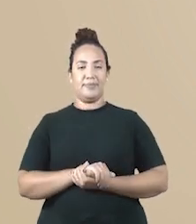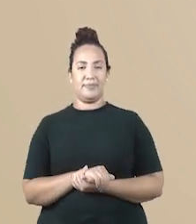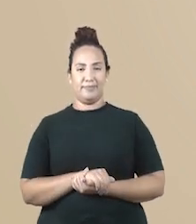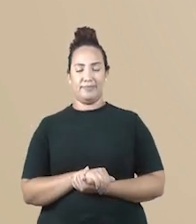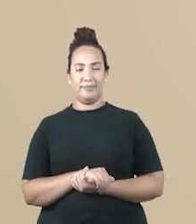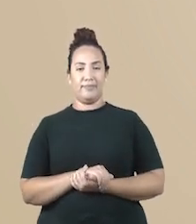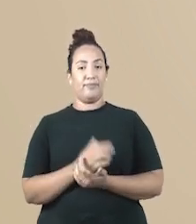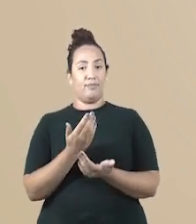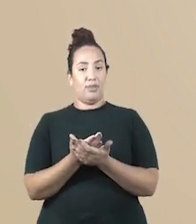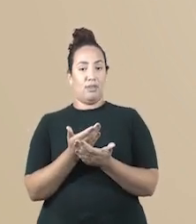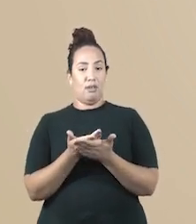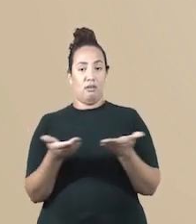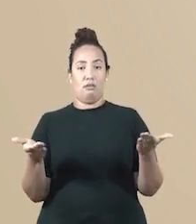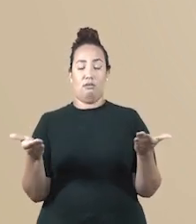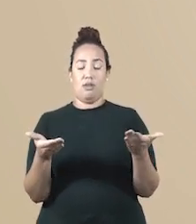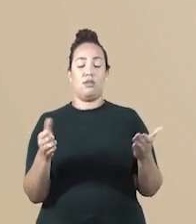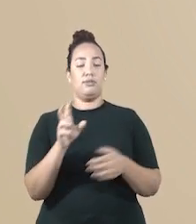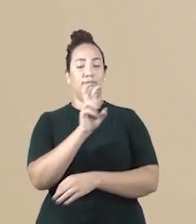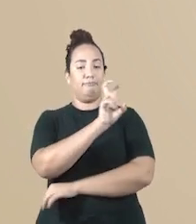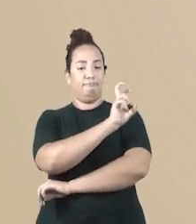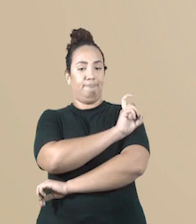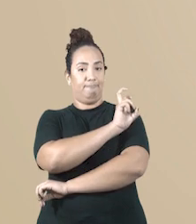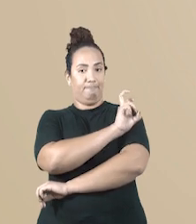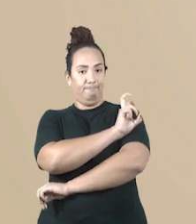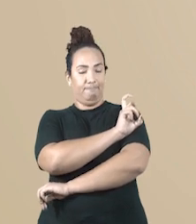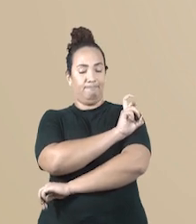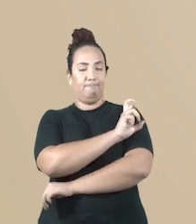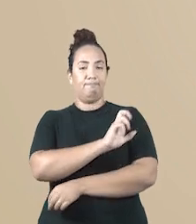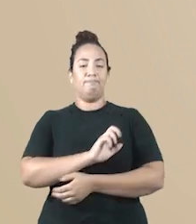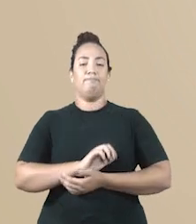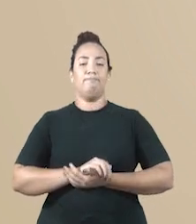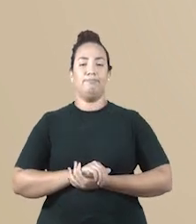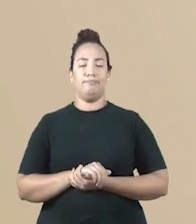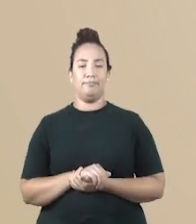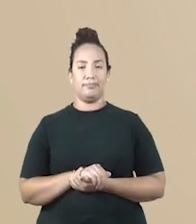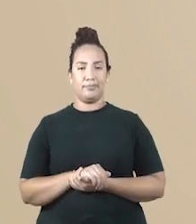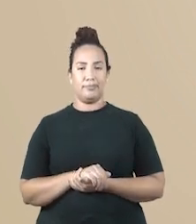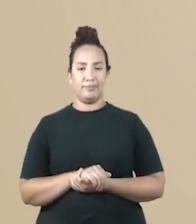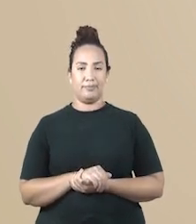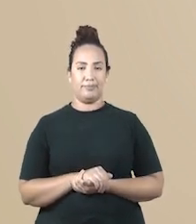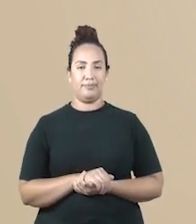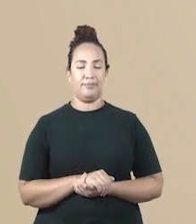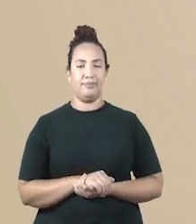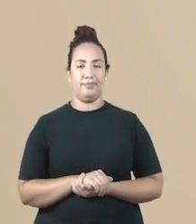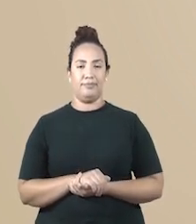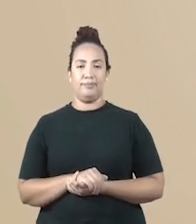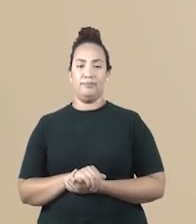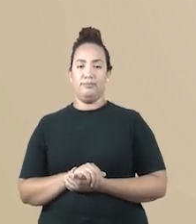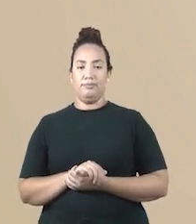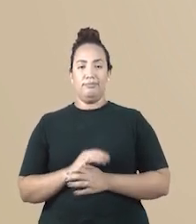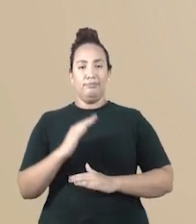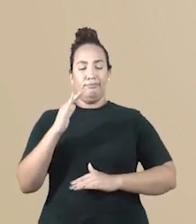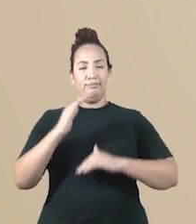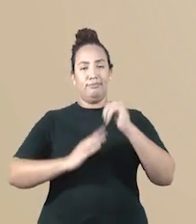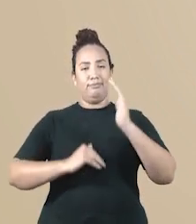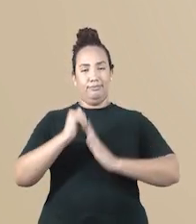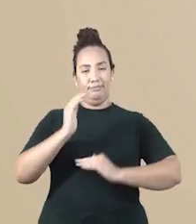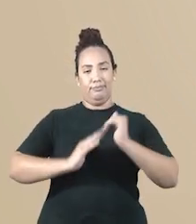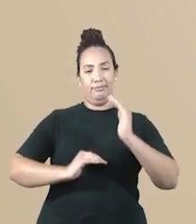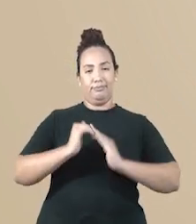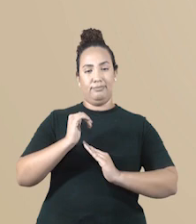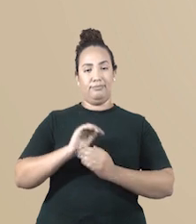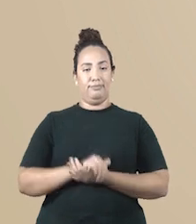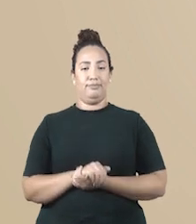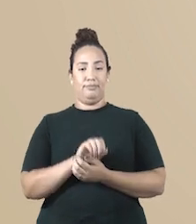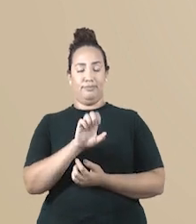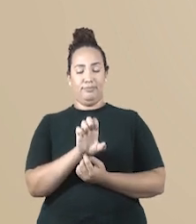acompanhando. Essa aula é para o 5º ano, dos anos iniciais do ensino fundamental. Trabalha a